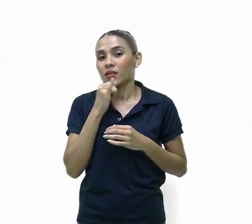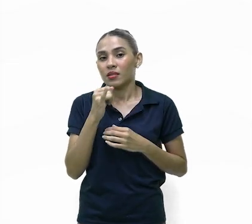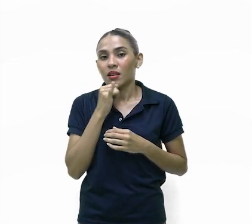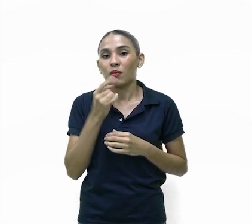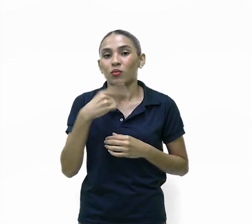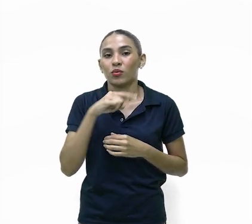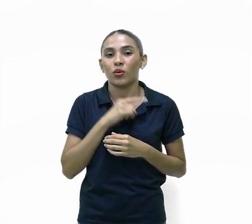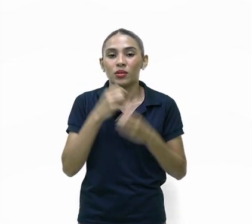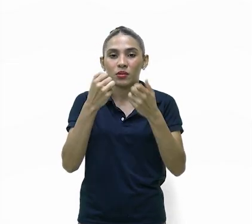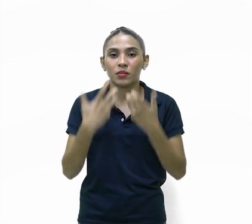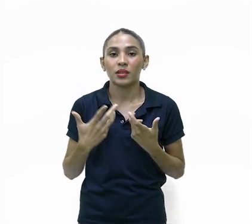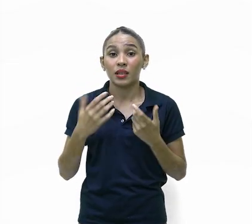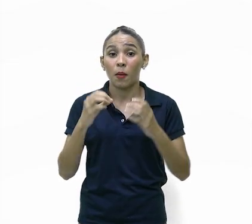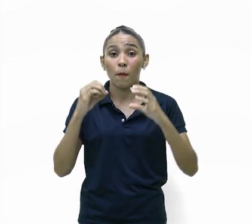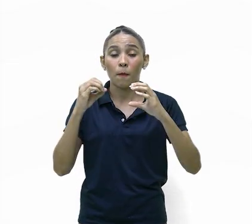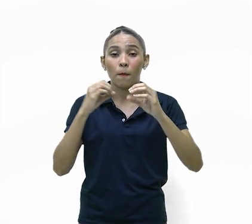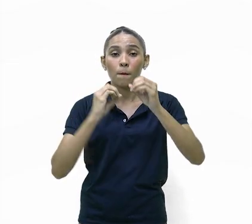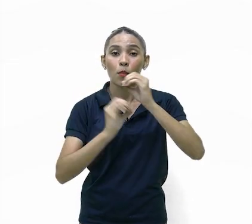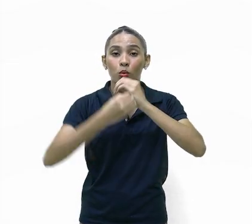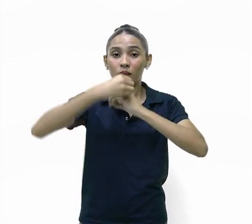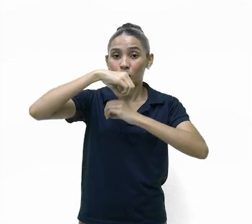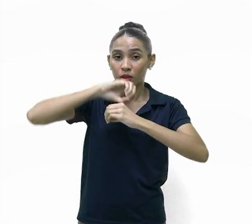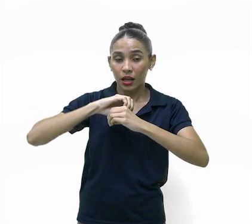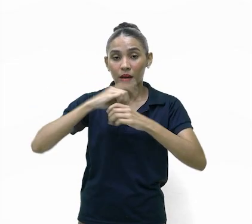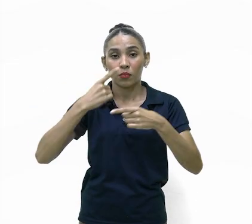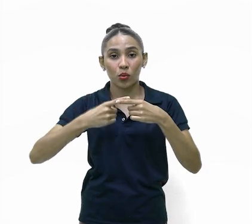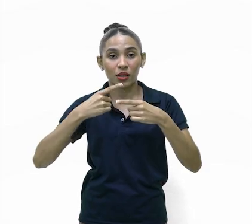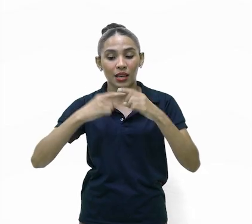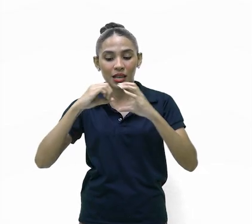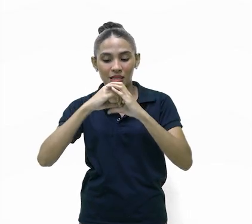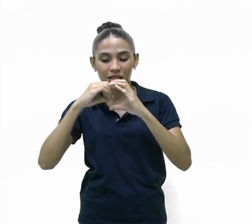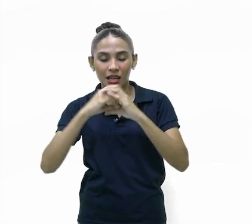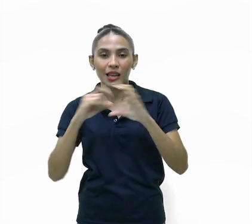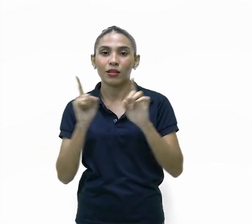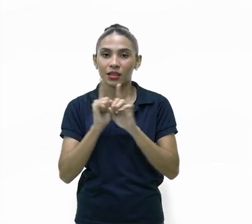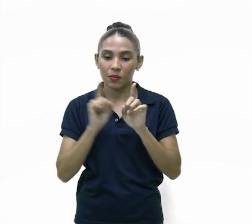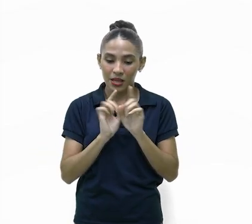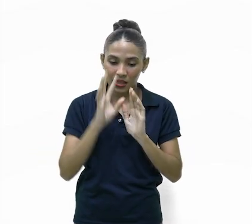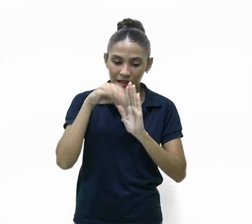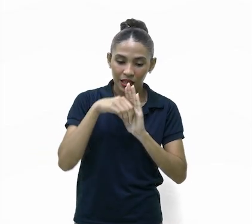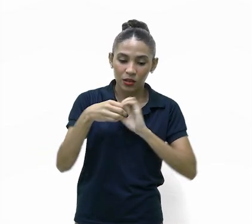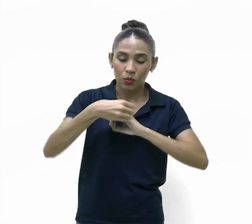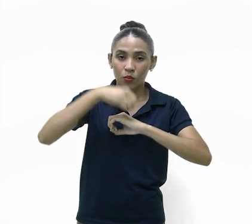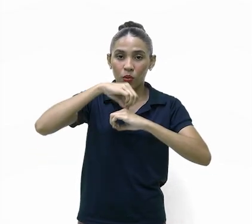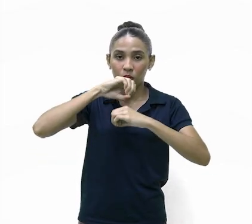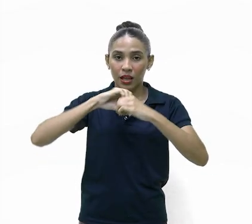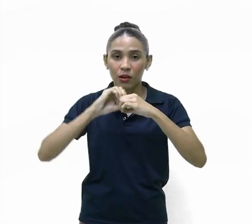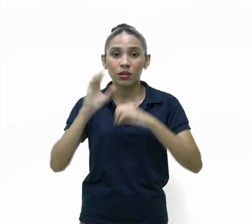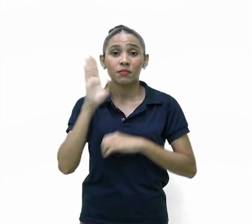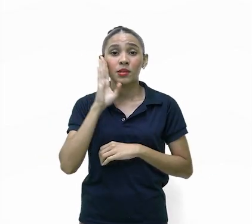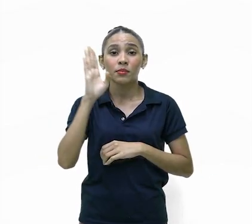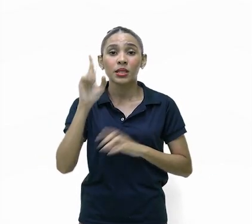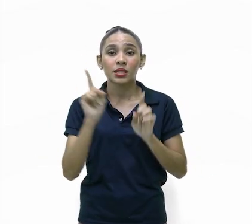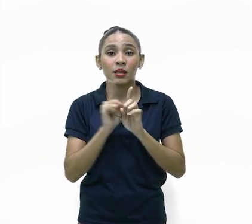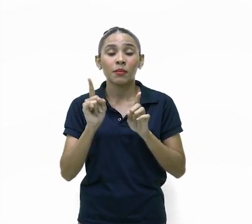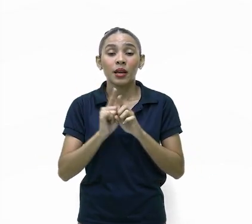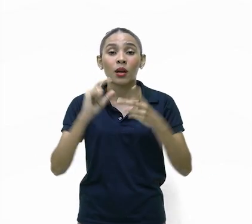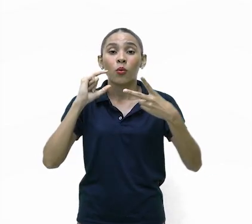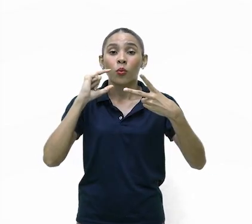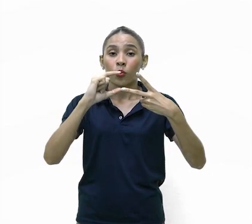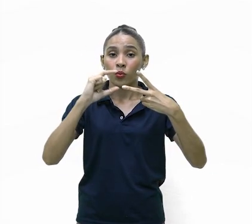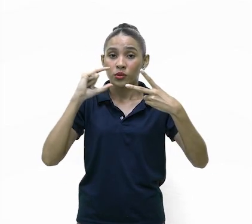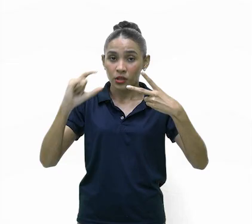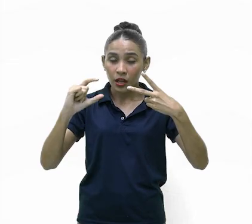gente está falando a nível molecular, porque as células são formadas por moléculas, principalmente, né, os